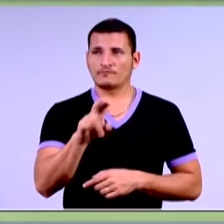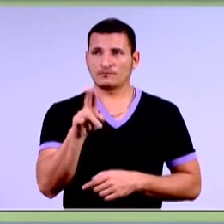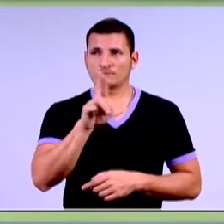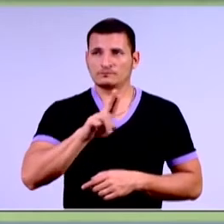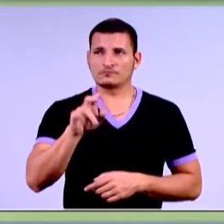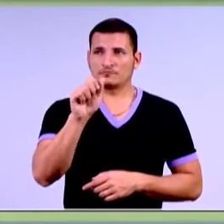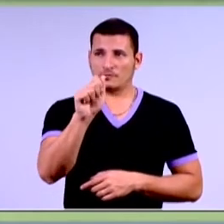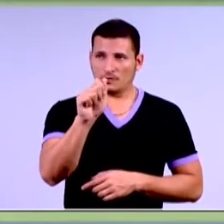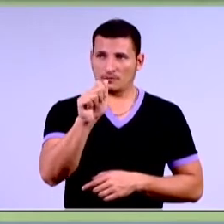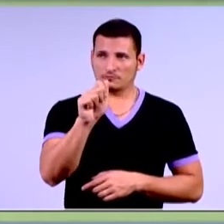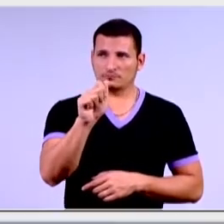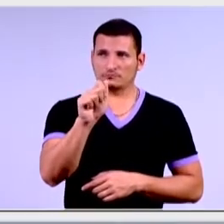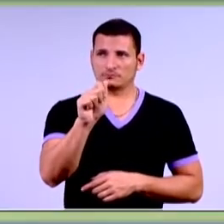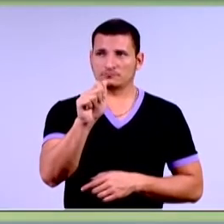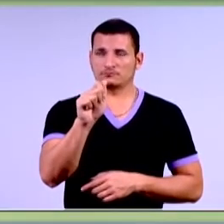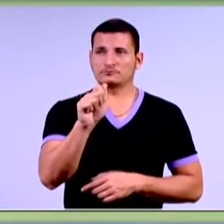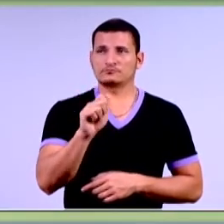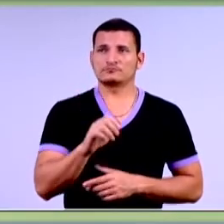rock